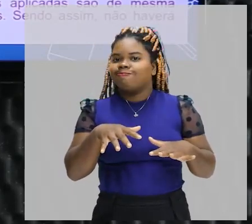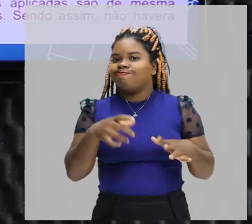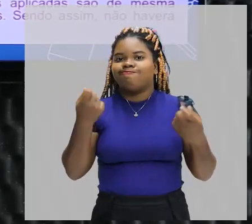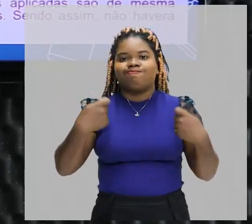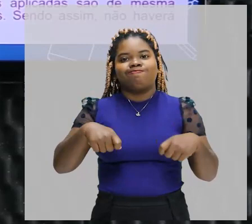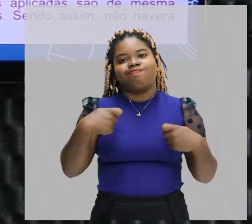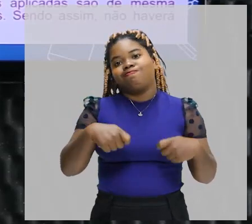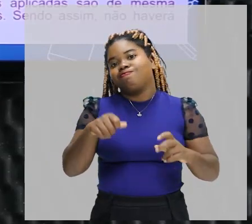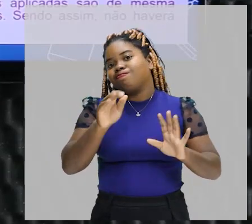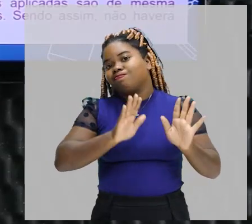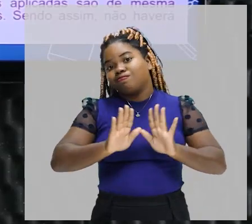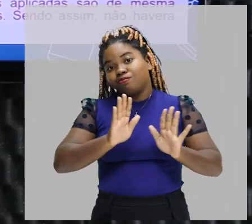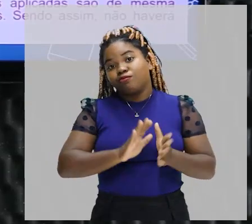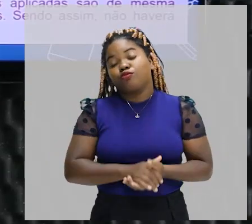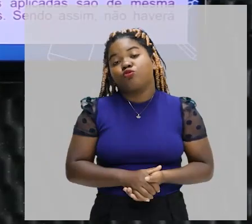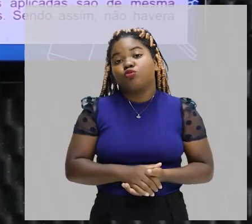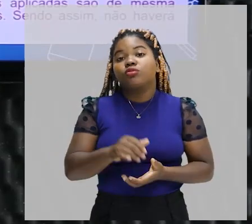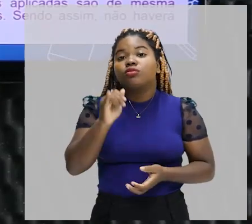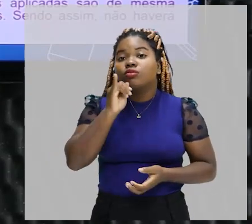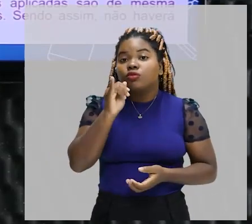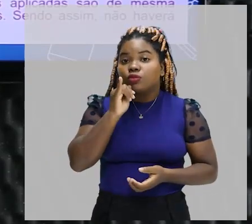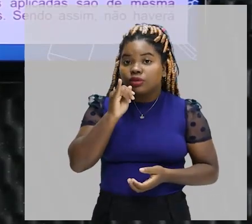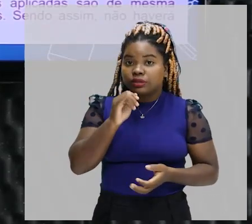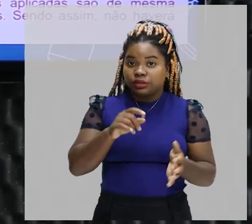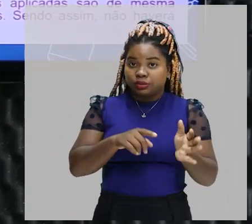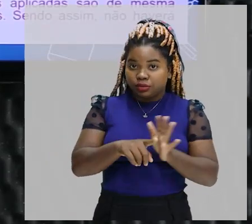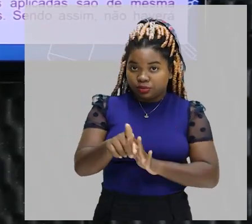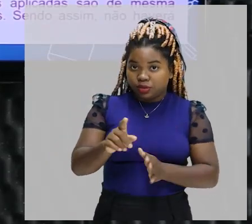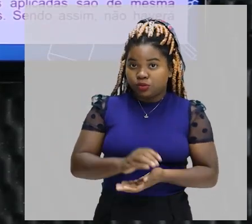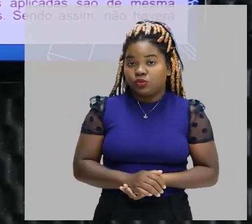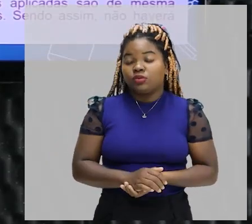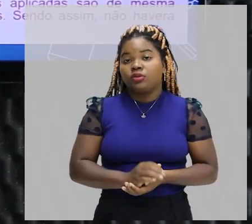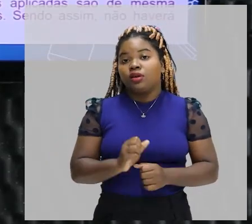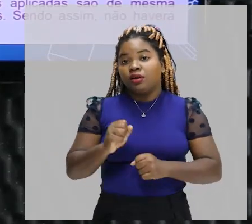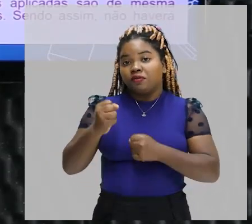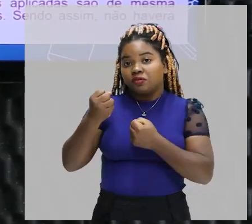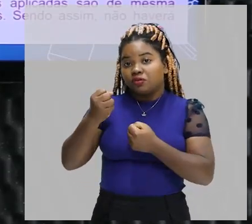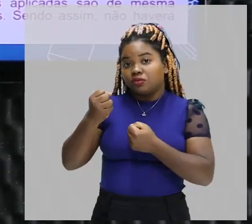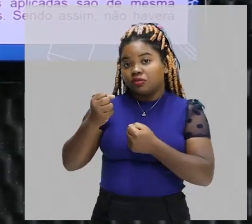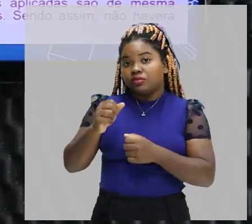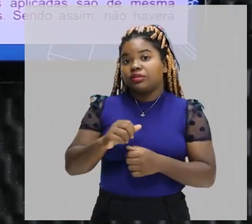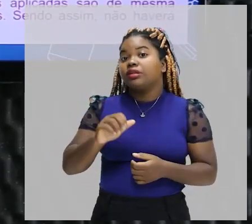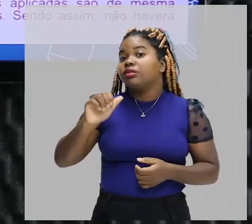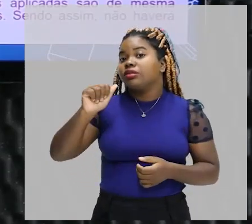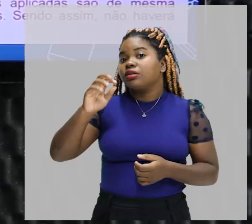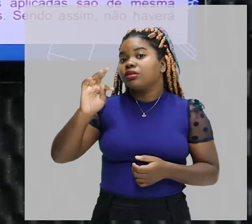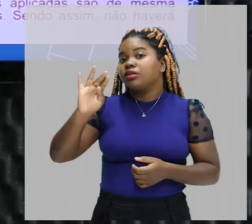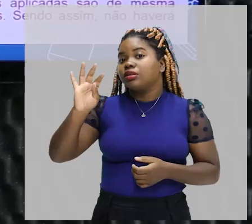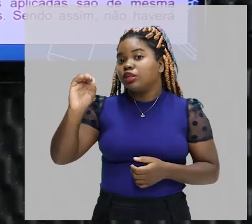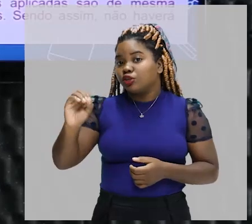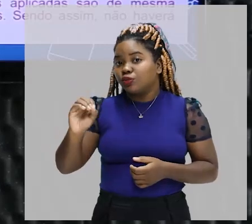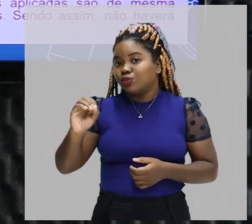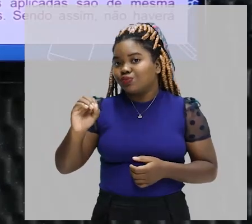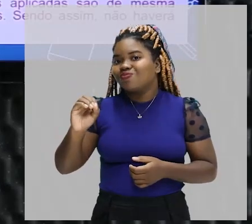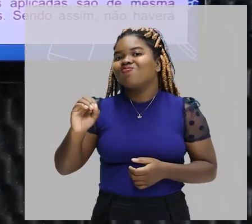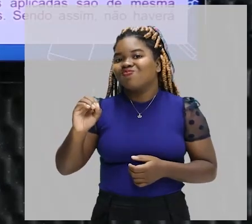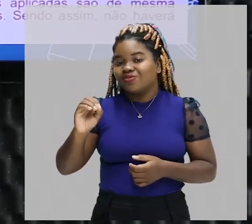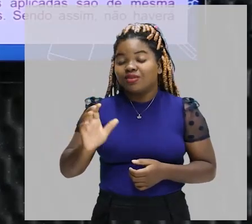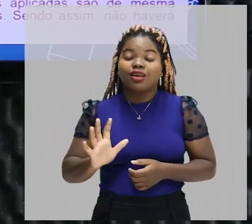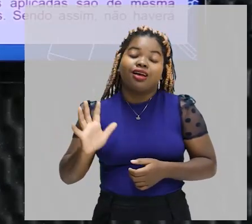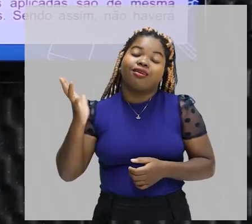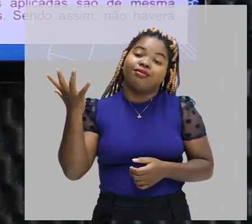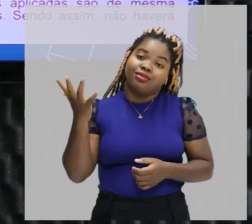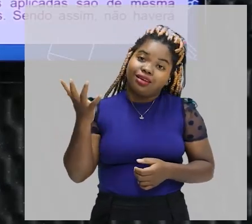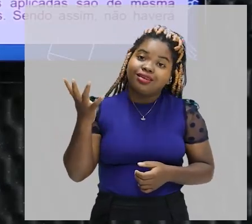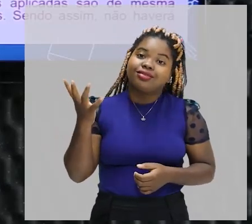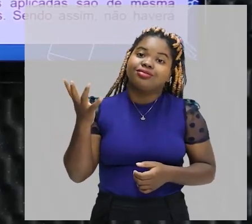No nosso exemplo, certo? A força de atrito, ela está agindo, acontece ali a força de